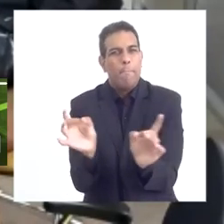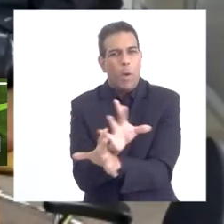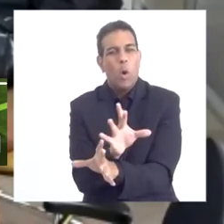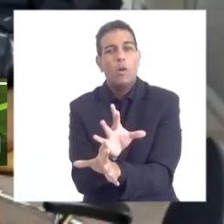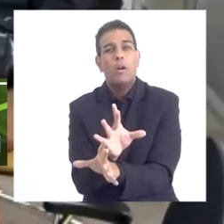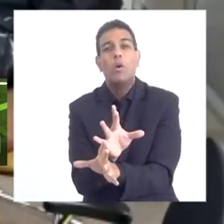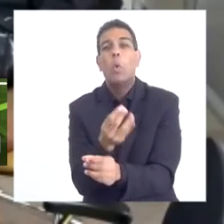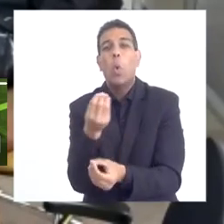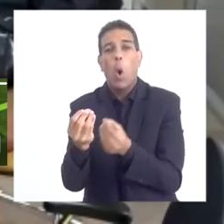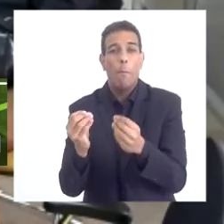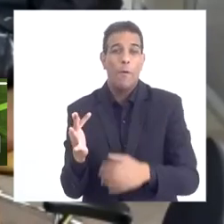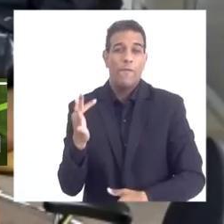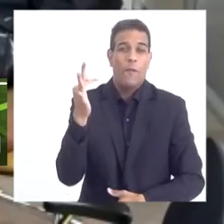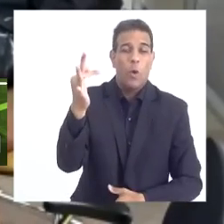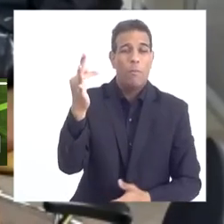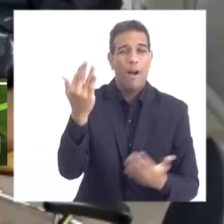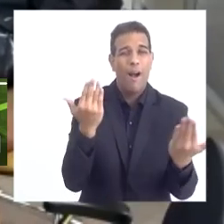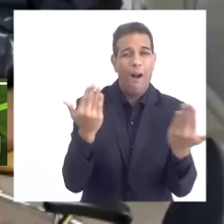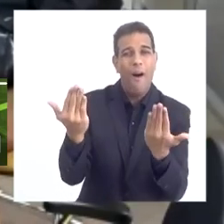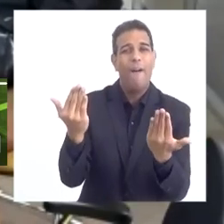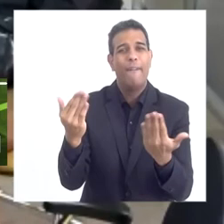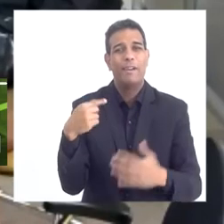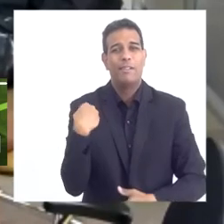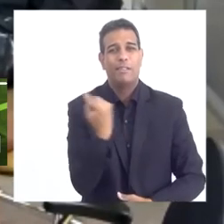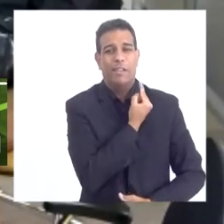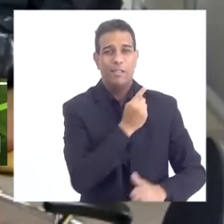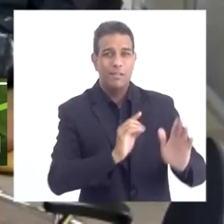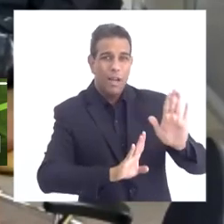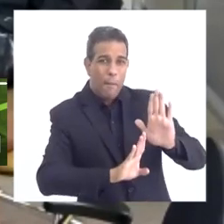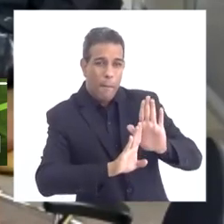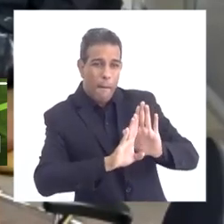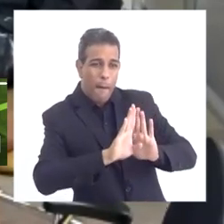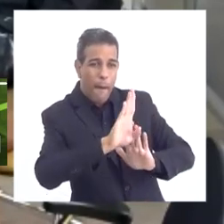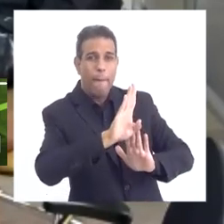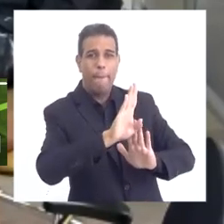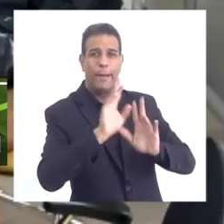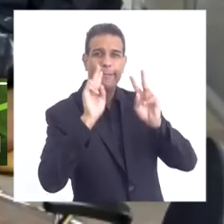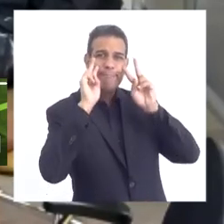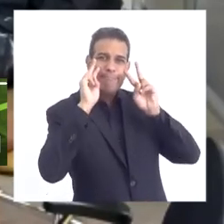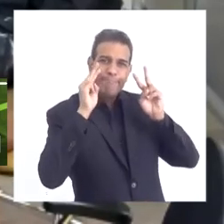tínhamos para crescimento da receita,